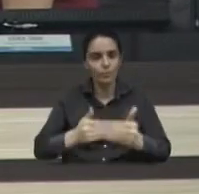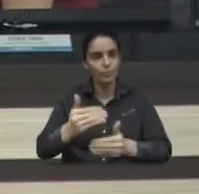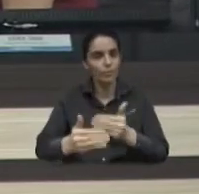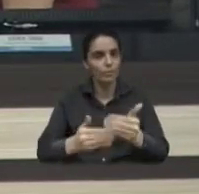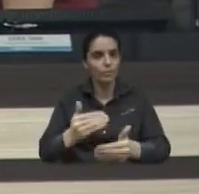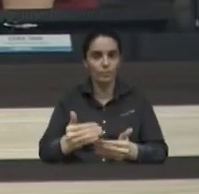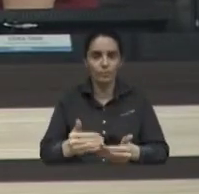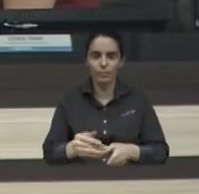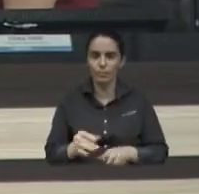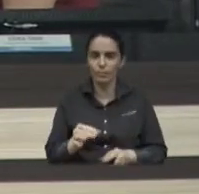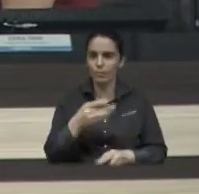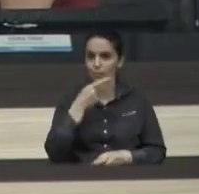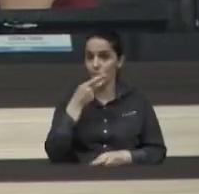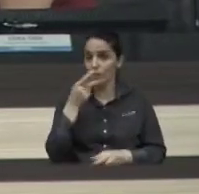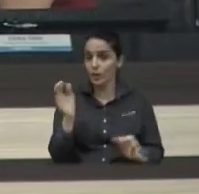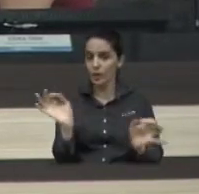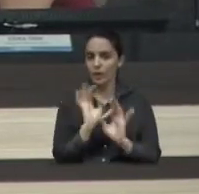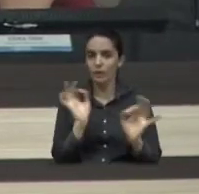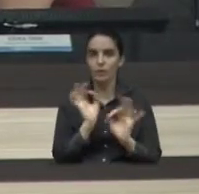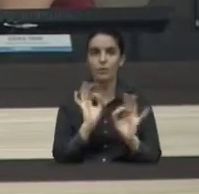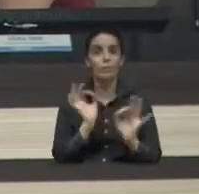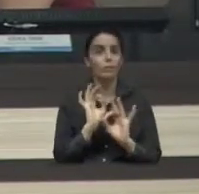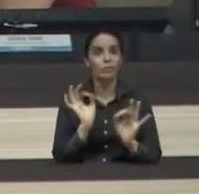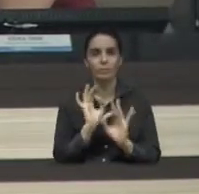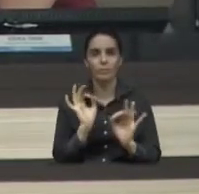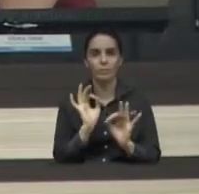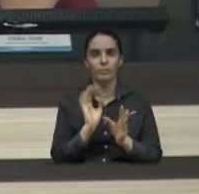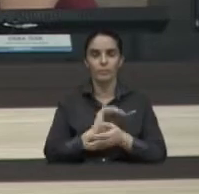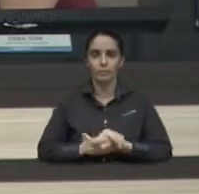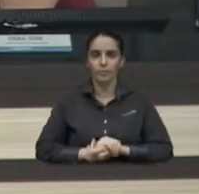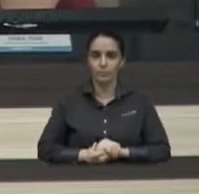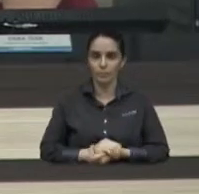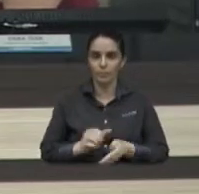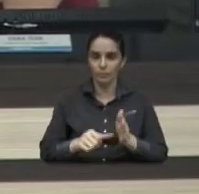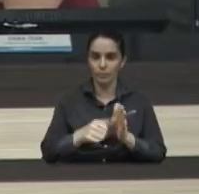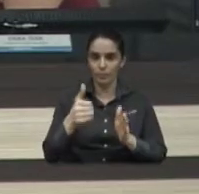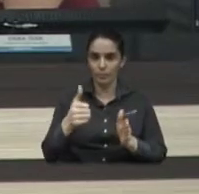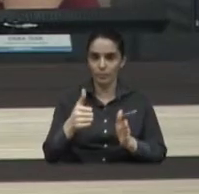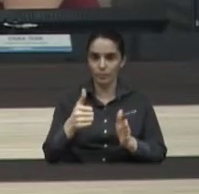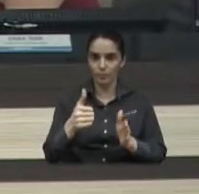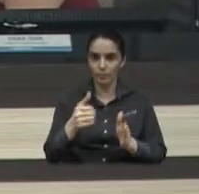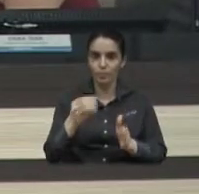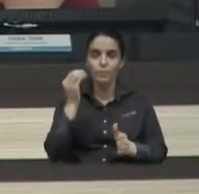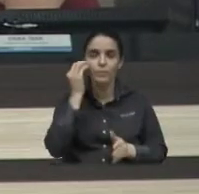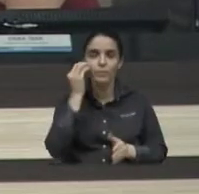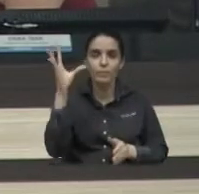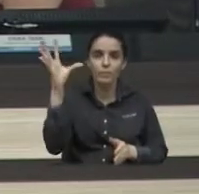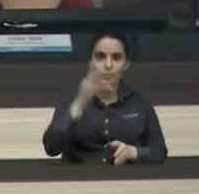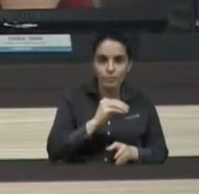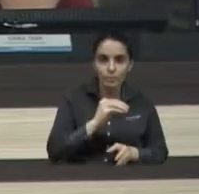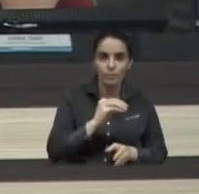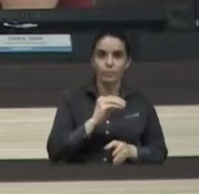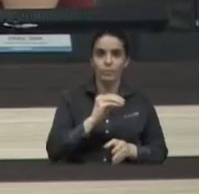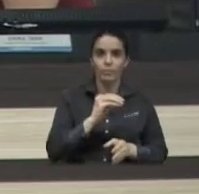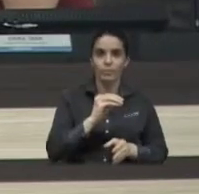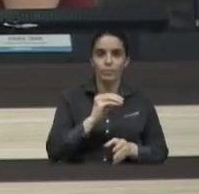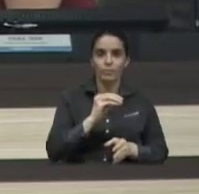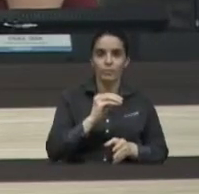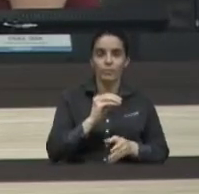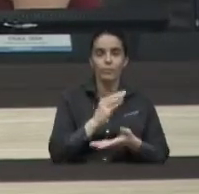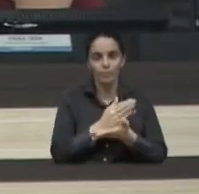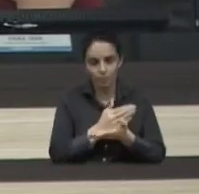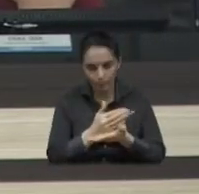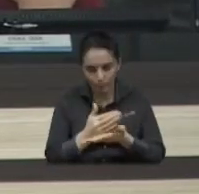tinha intenção que a cultura permanecesse na cidade de Limeira. Primeiro ele tentou tirar. A gente conseguiu devolver através